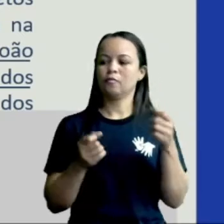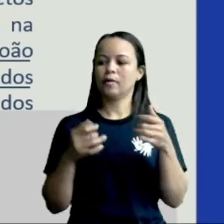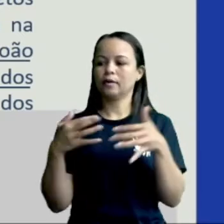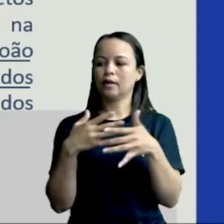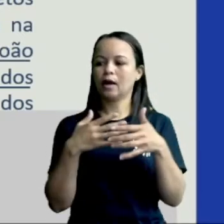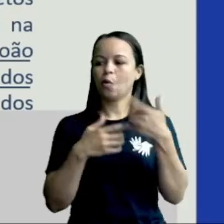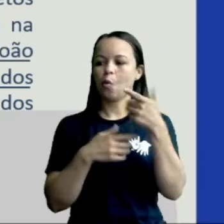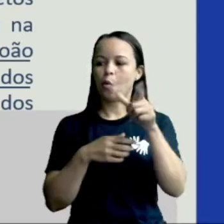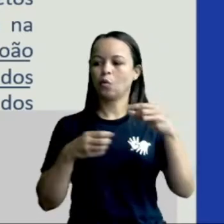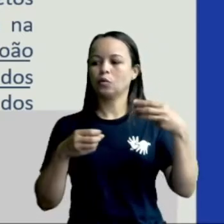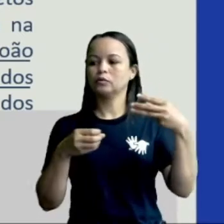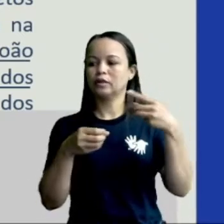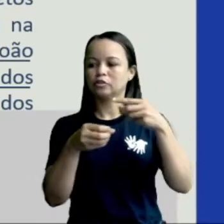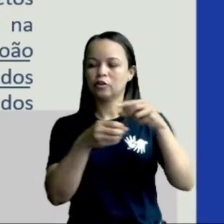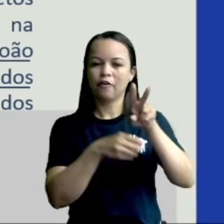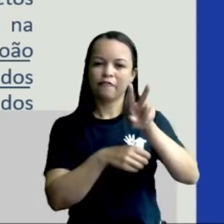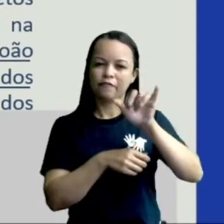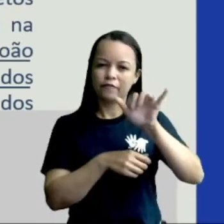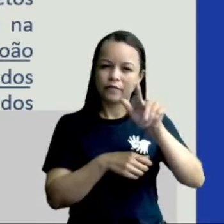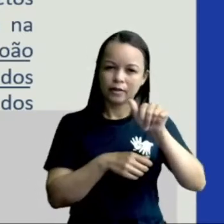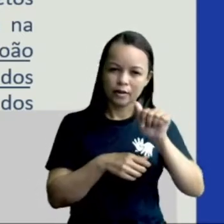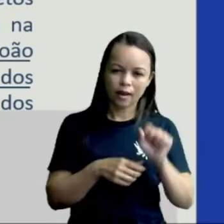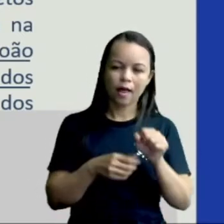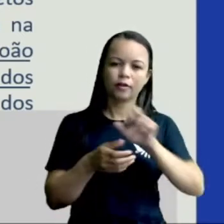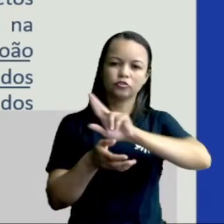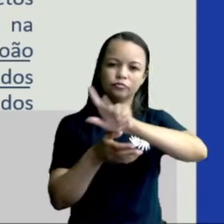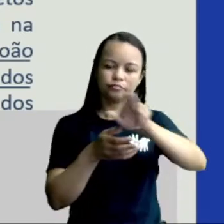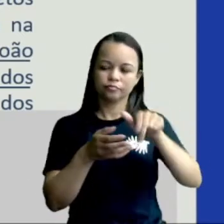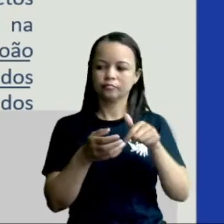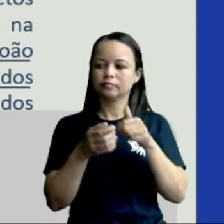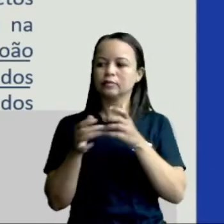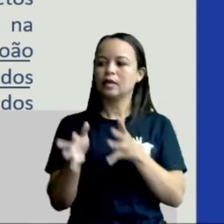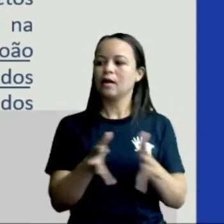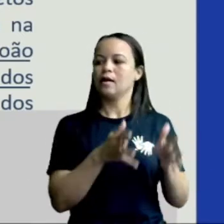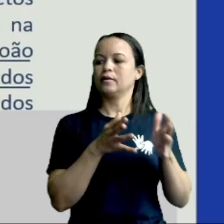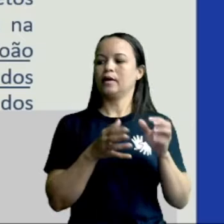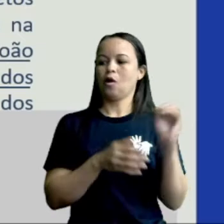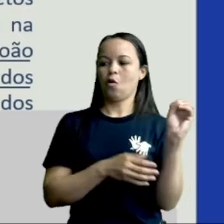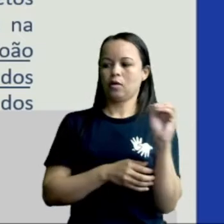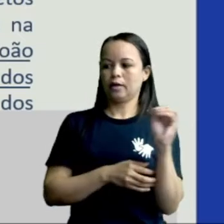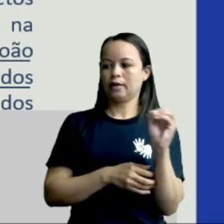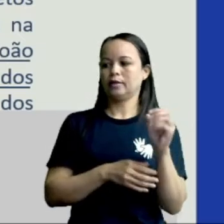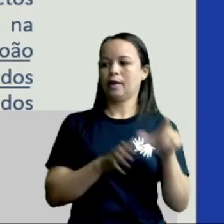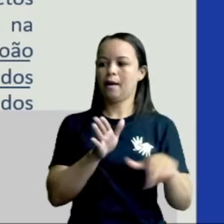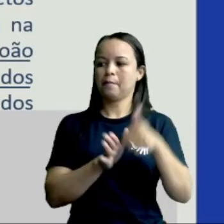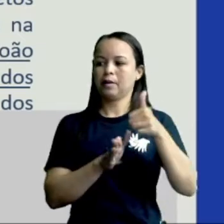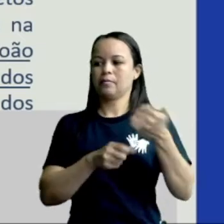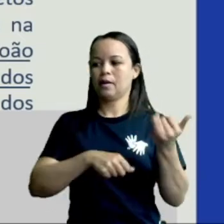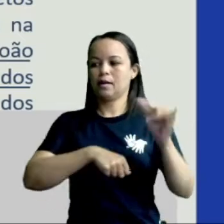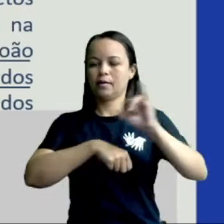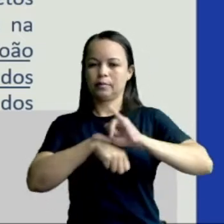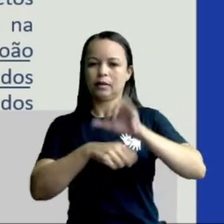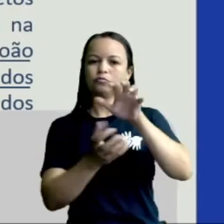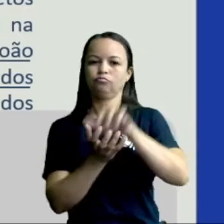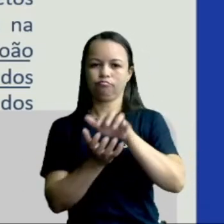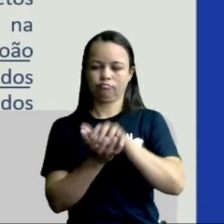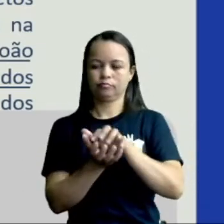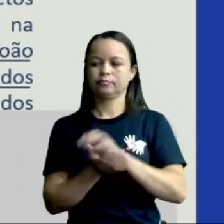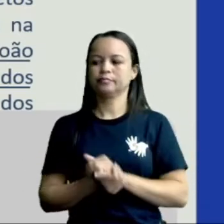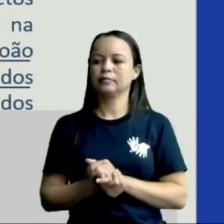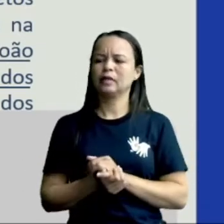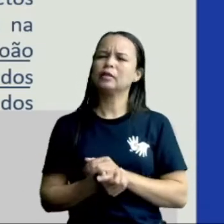estado. Então, antes eles tinham chegado, eles vieram pelo mar, né? Então, eles não conheciam o interior do Brasil.